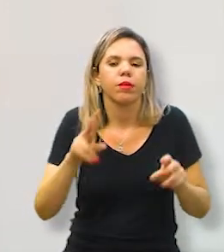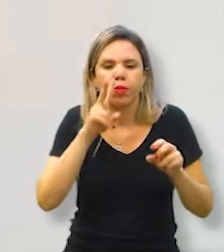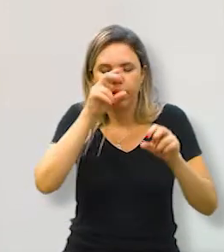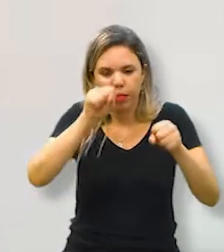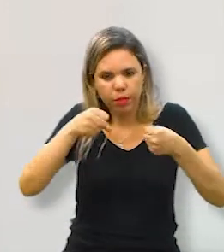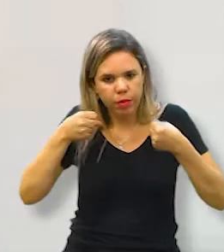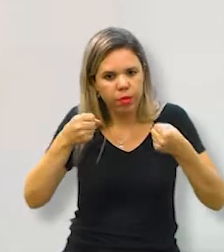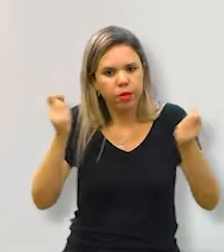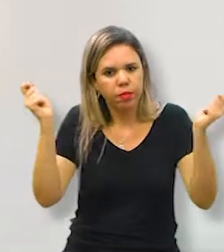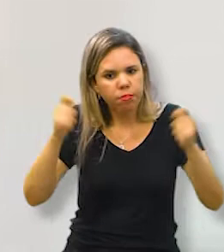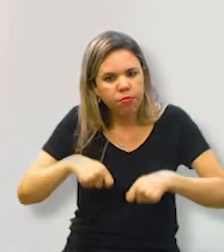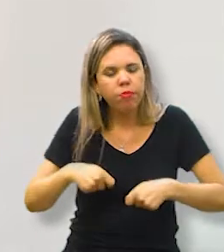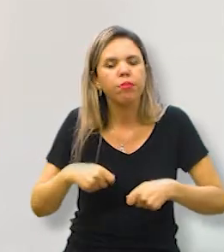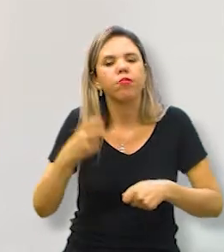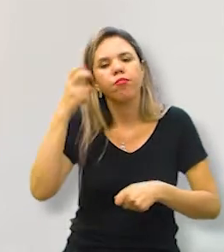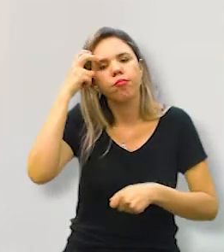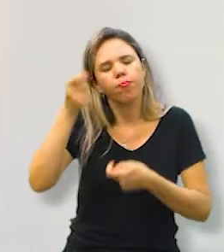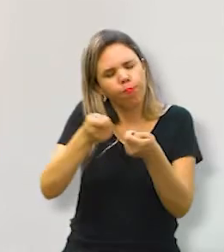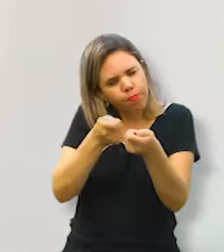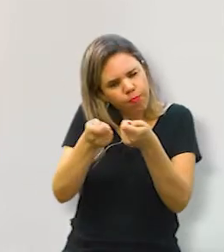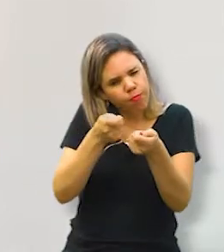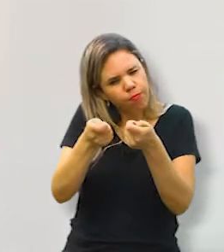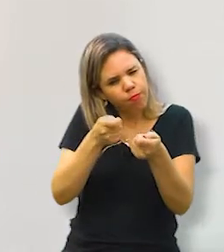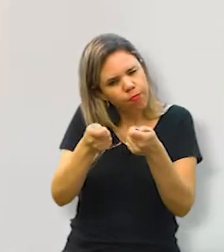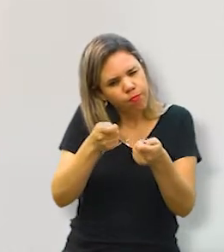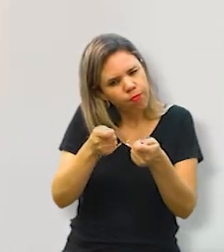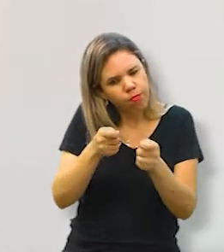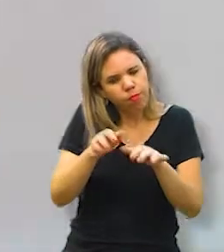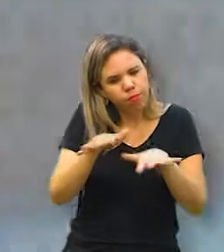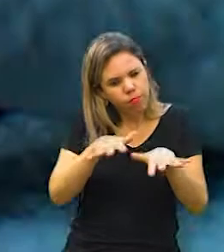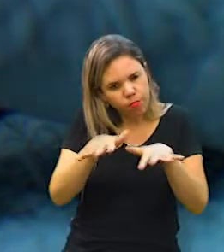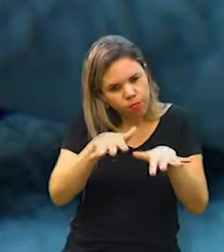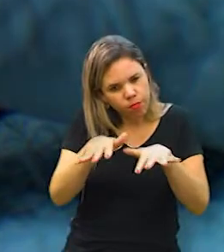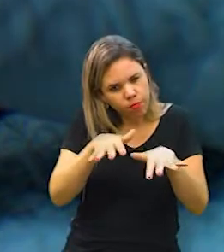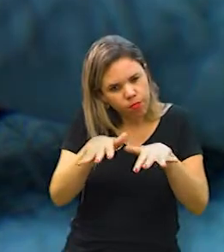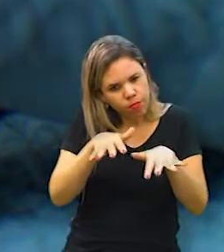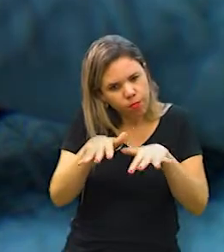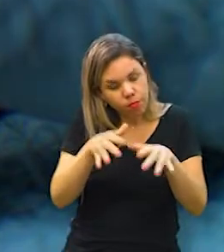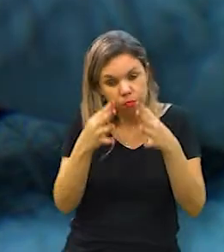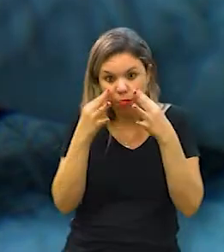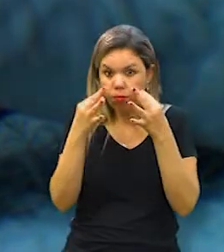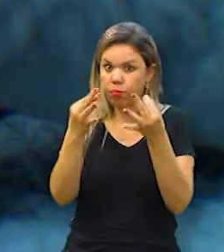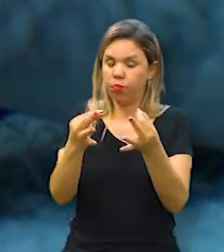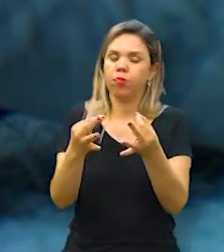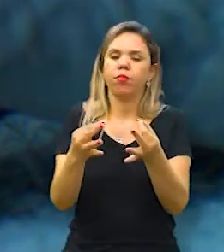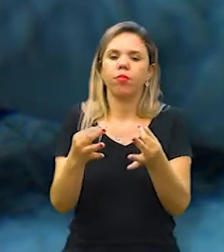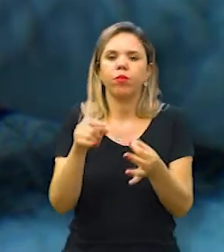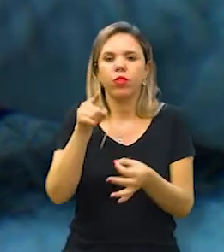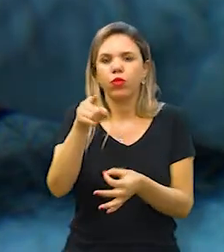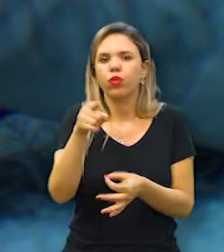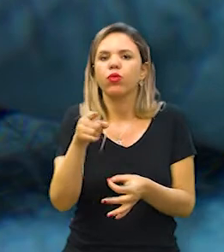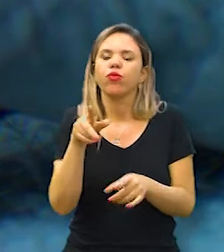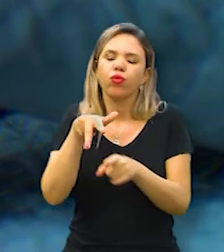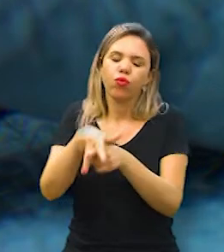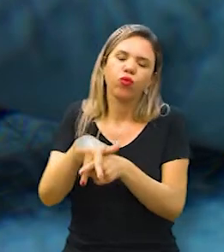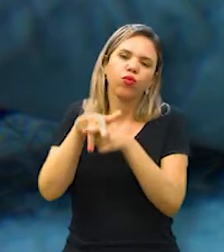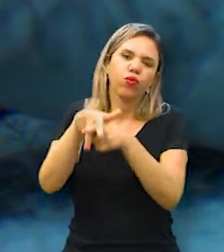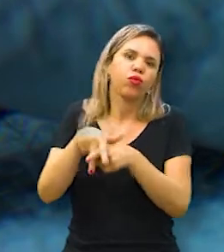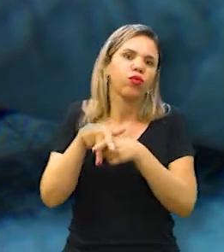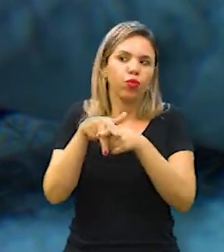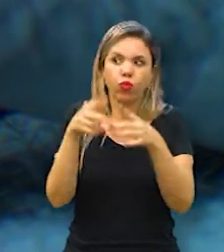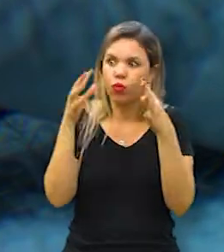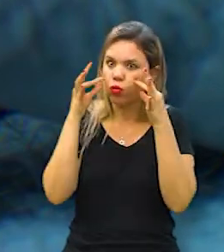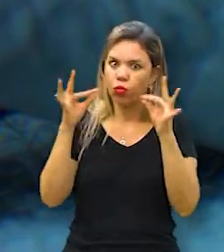seu poder, o seu equilíbrio, a sua coordenação, a sua atenção, porque você montada num cavalo, você precisa